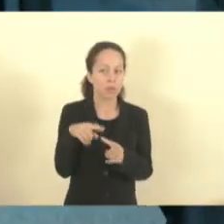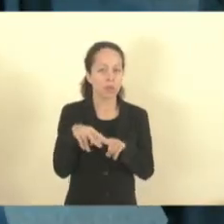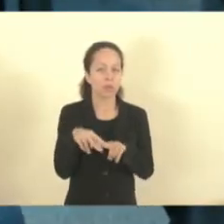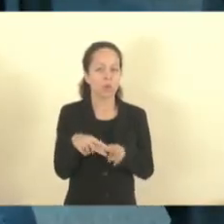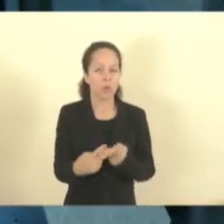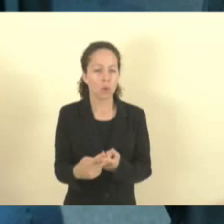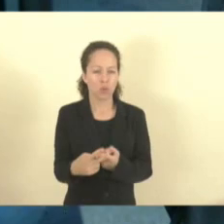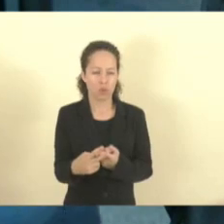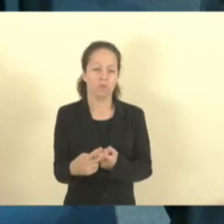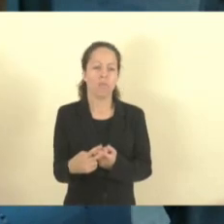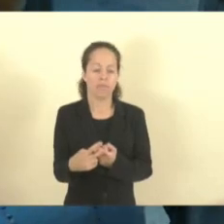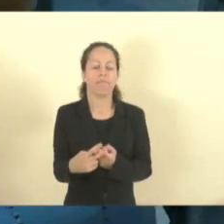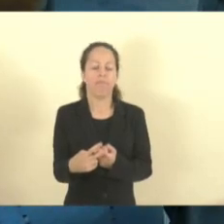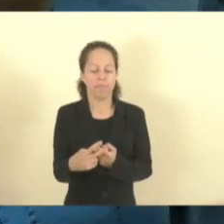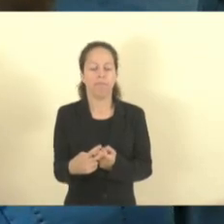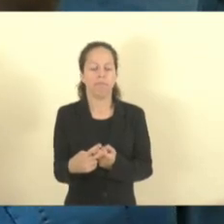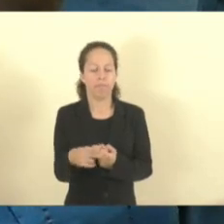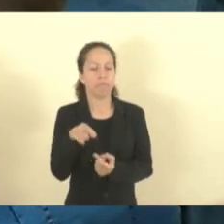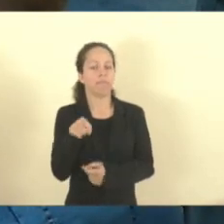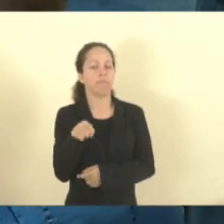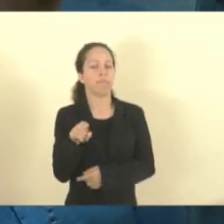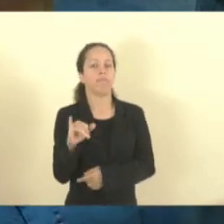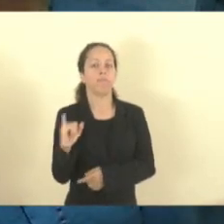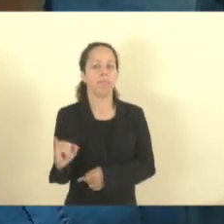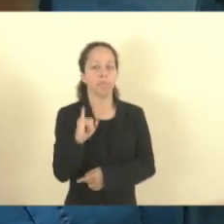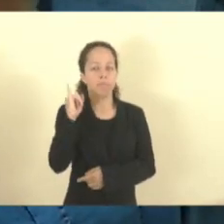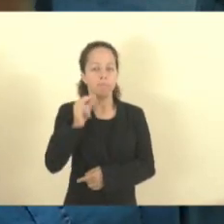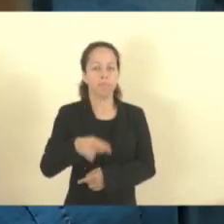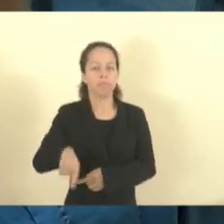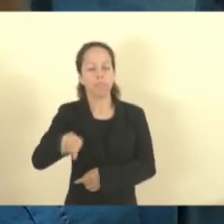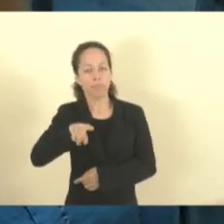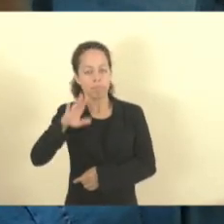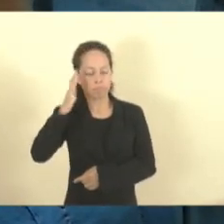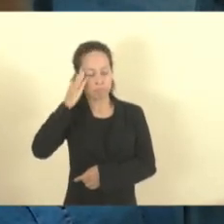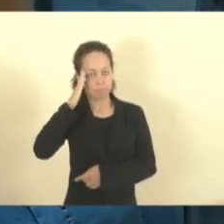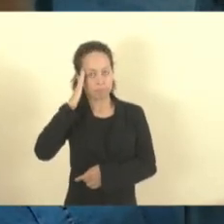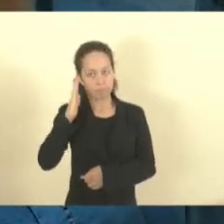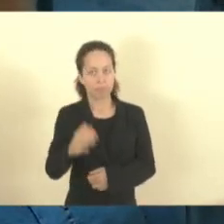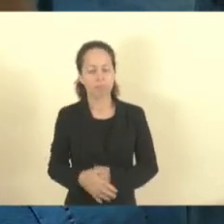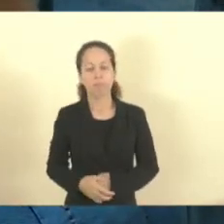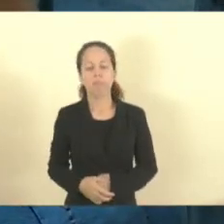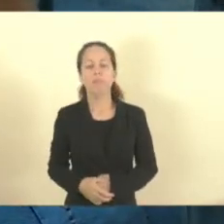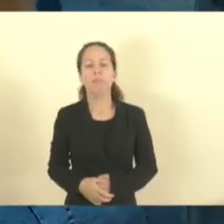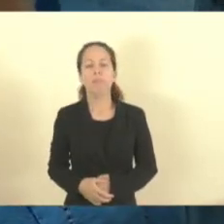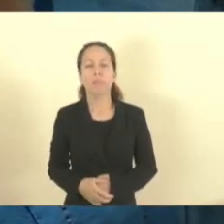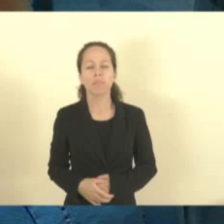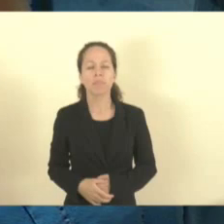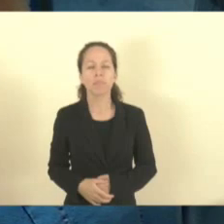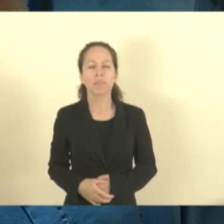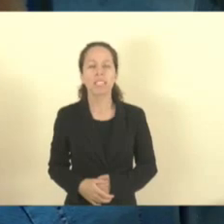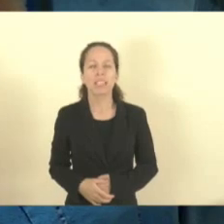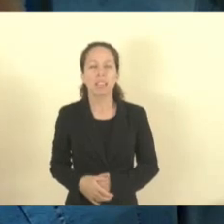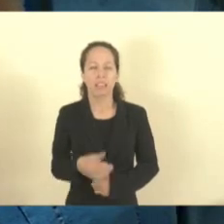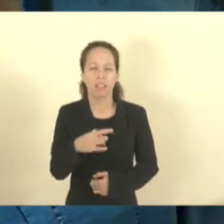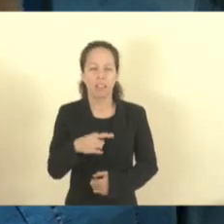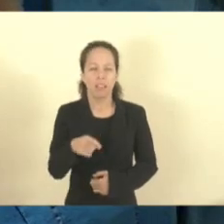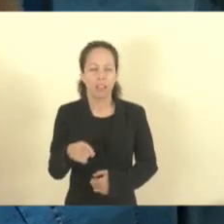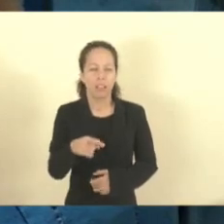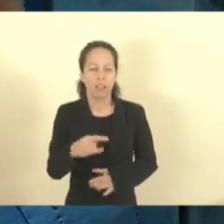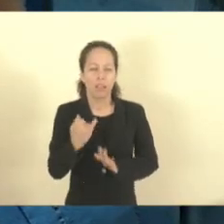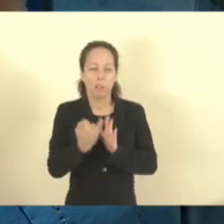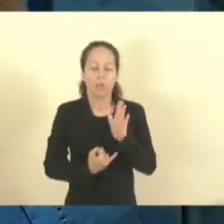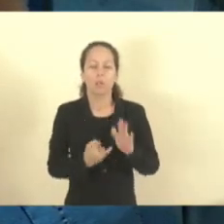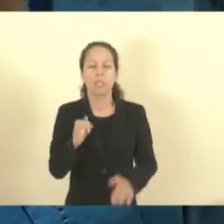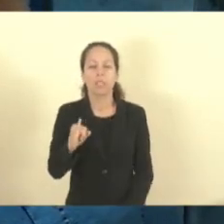uma situação importante para que todos entendam. Nós estamos apenas, senhor presidente, retirando a incidência do